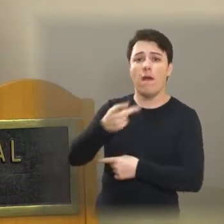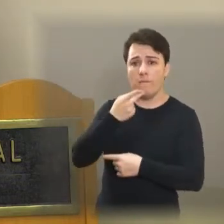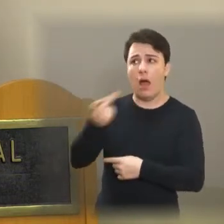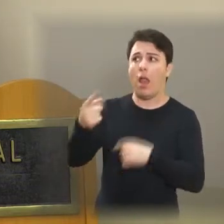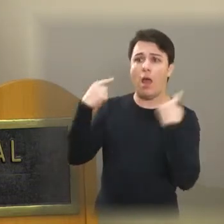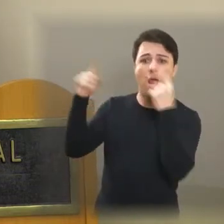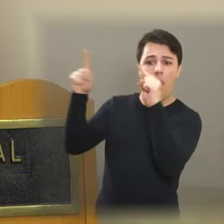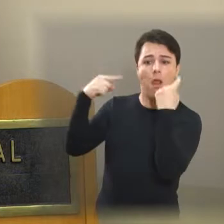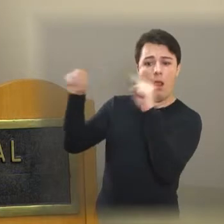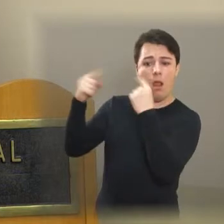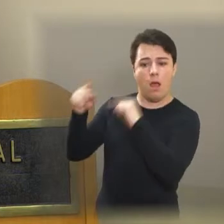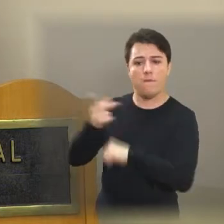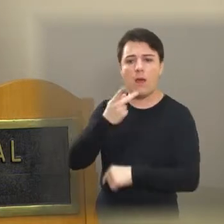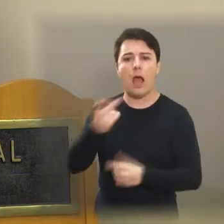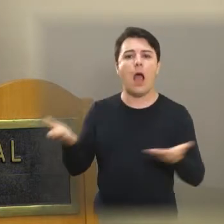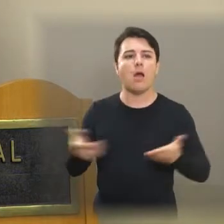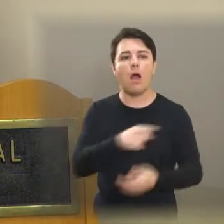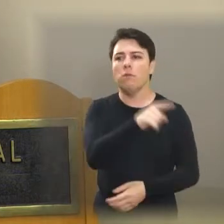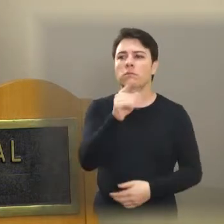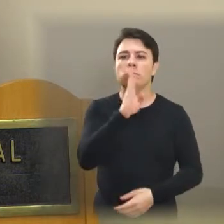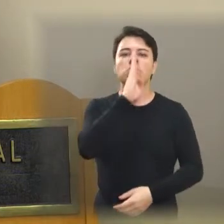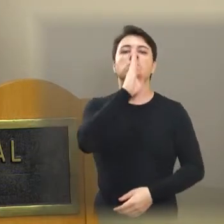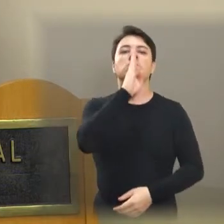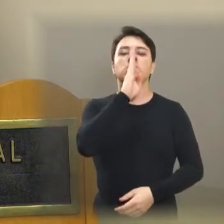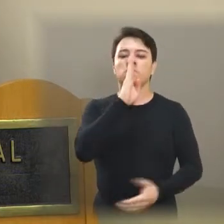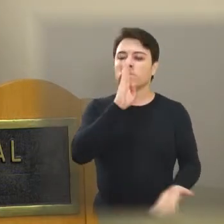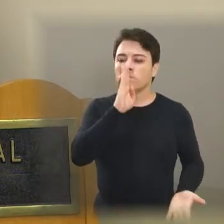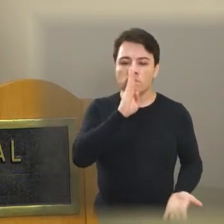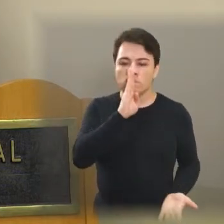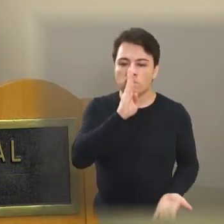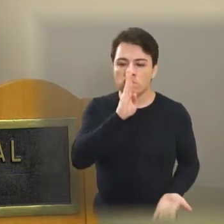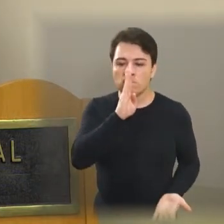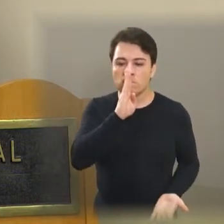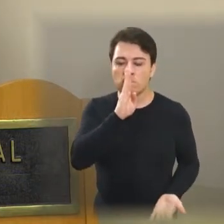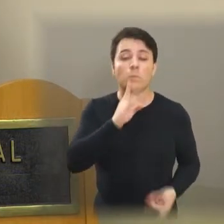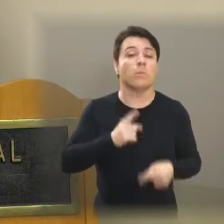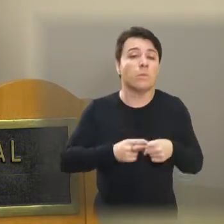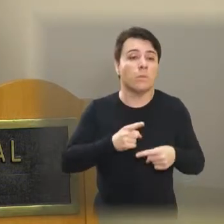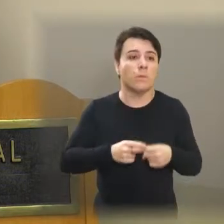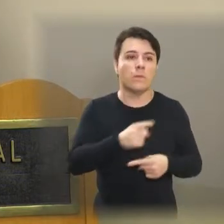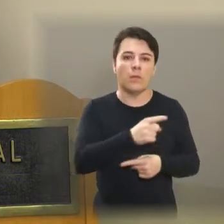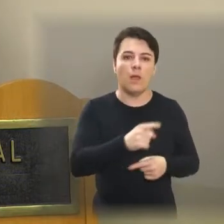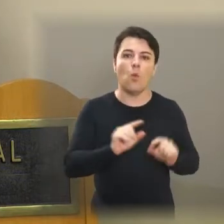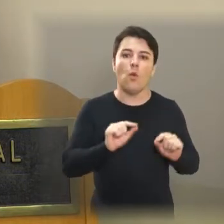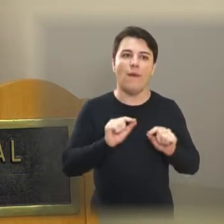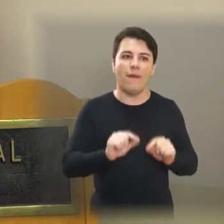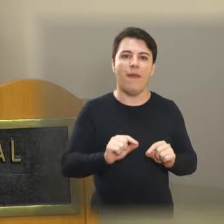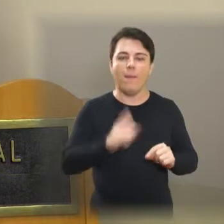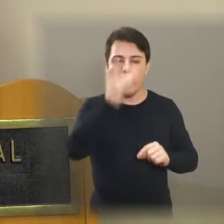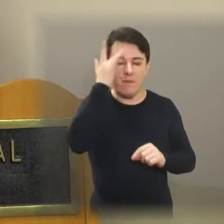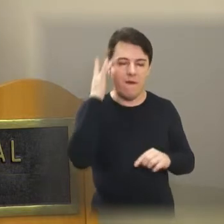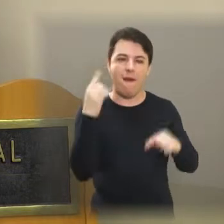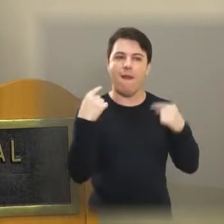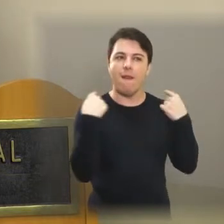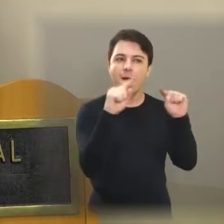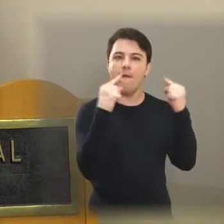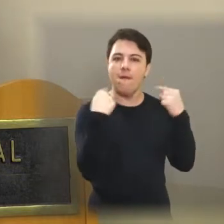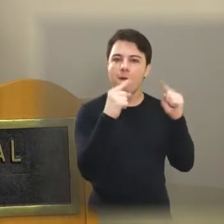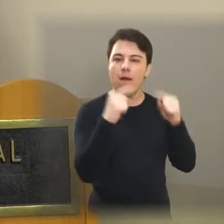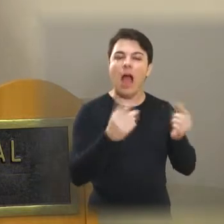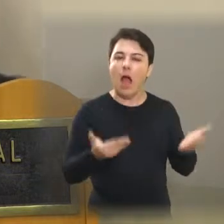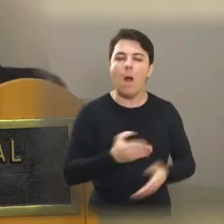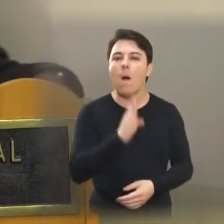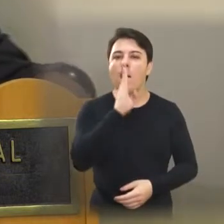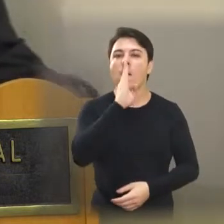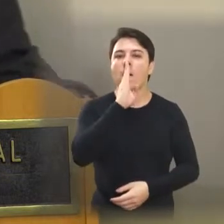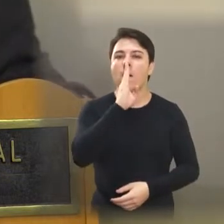daí? Agora fica tudo quietinho agora. Tudo quietinho fica, né? Joga poeira, mete fogo e agora fica quieto.